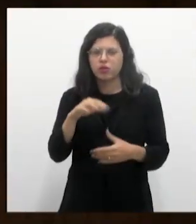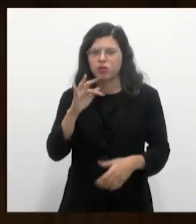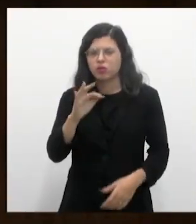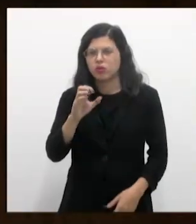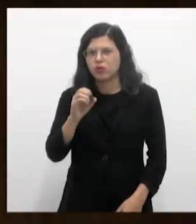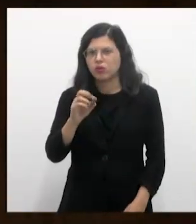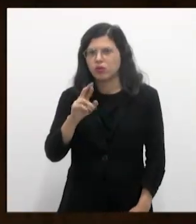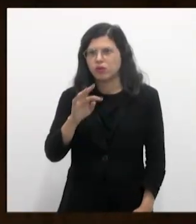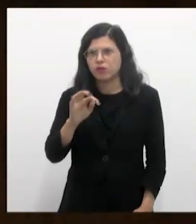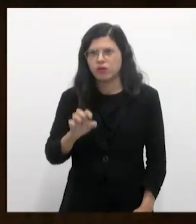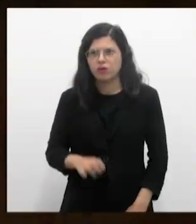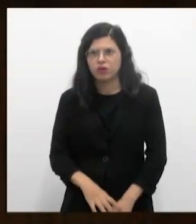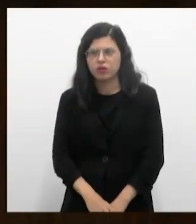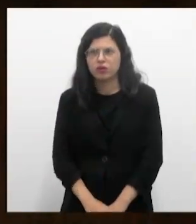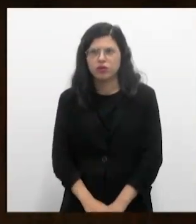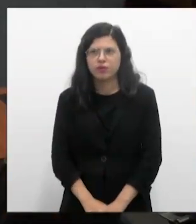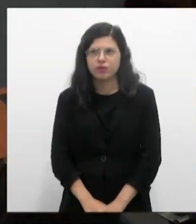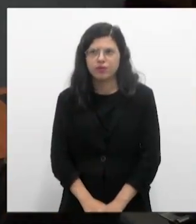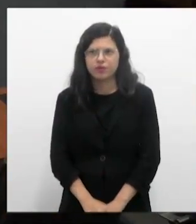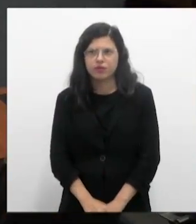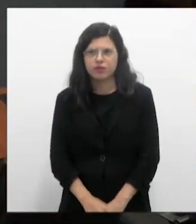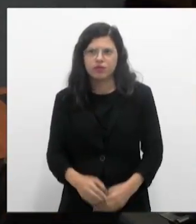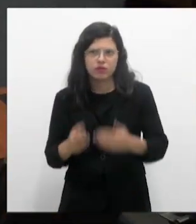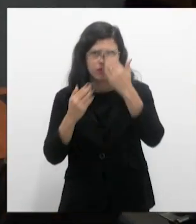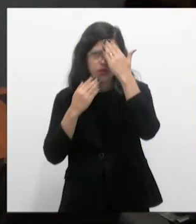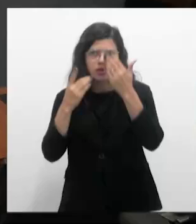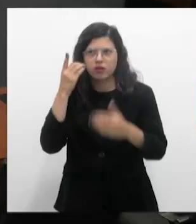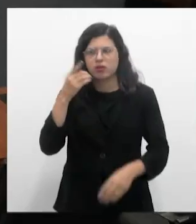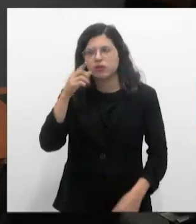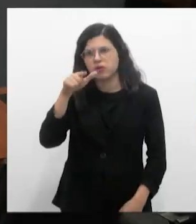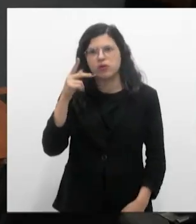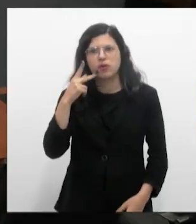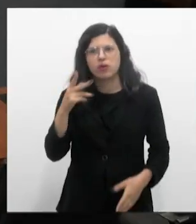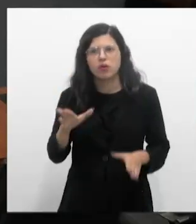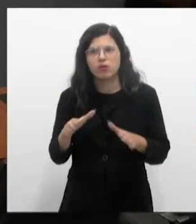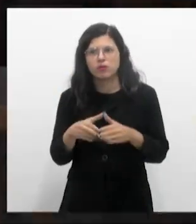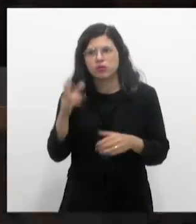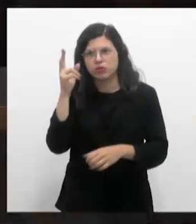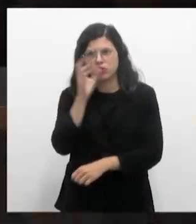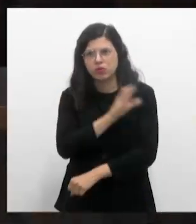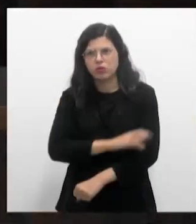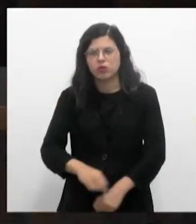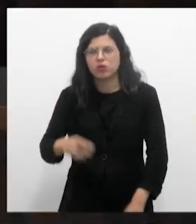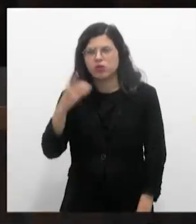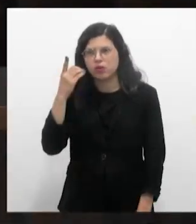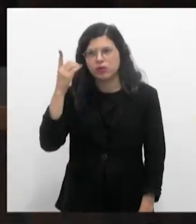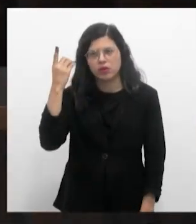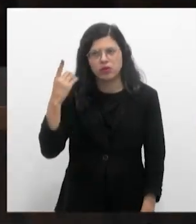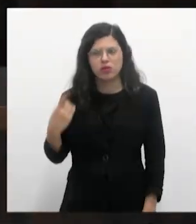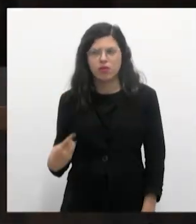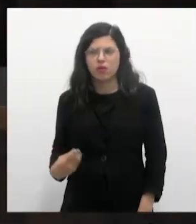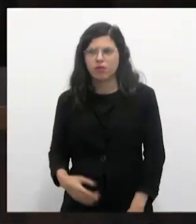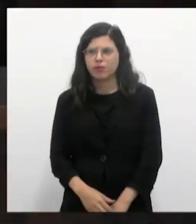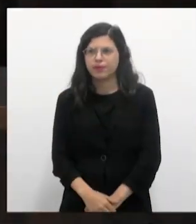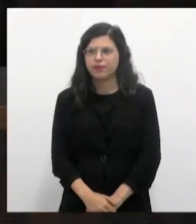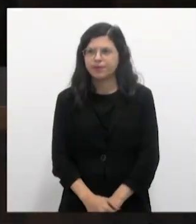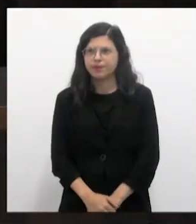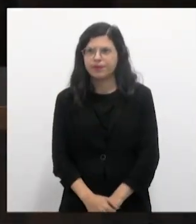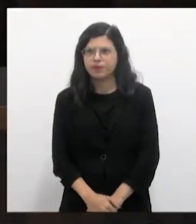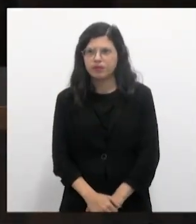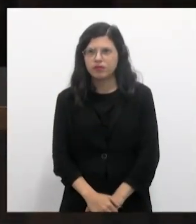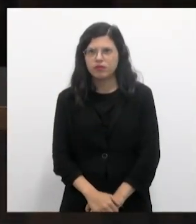fazer. Obrigado, Juridicidade deputado com emenda. Luiz Paulo. Pela Comissão de Cultura, a deputada Dani Balbi.